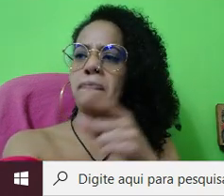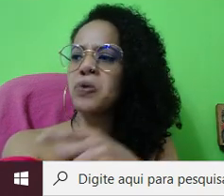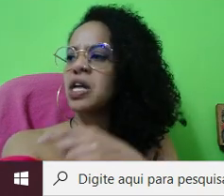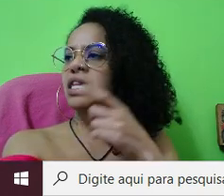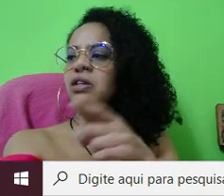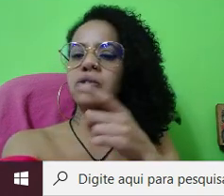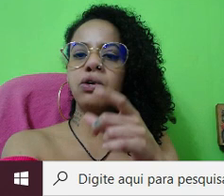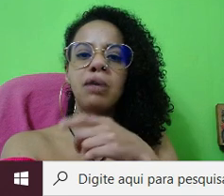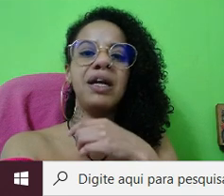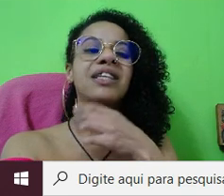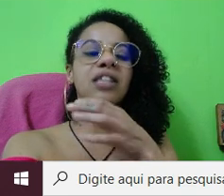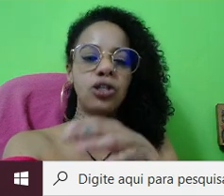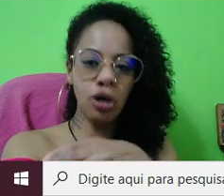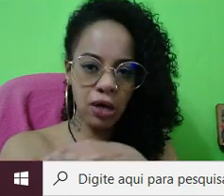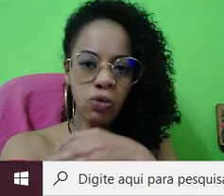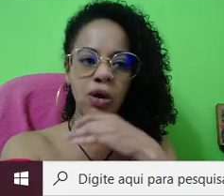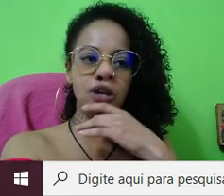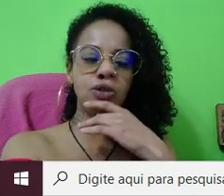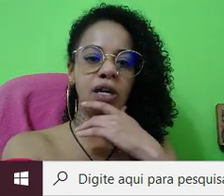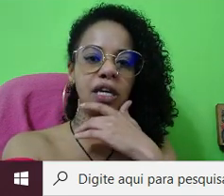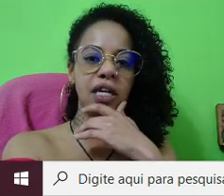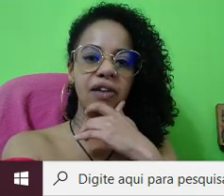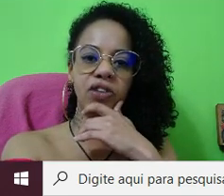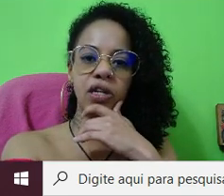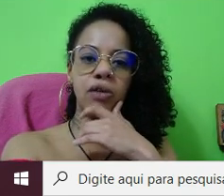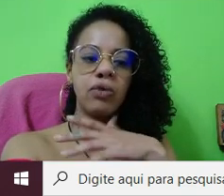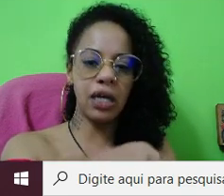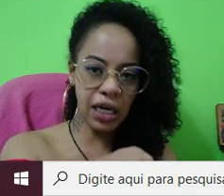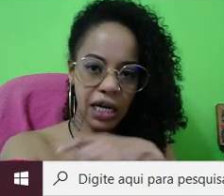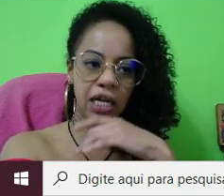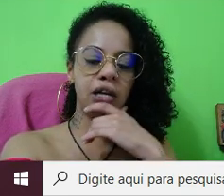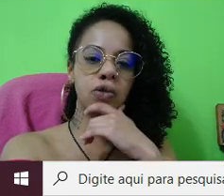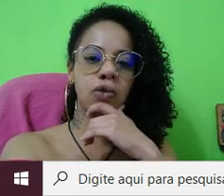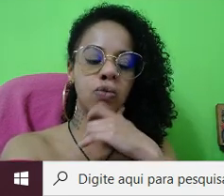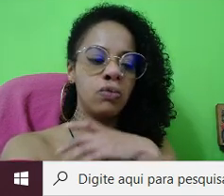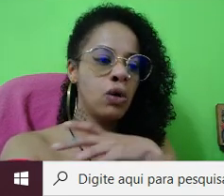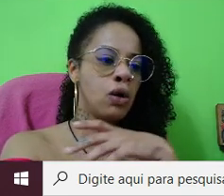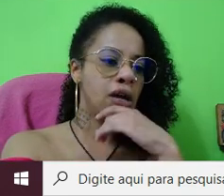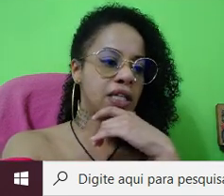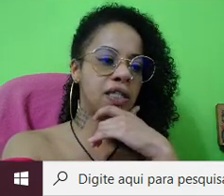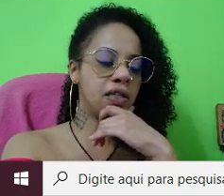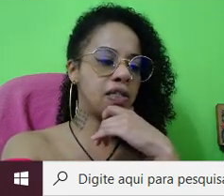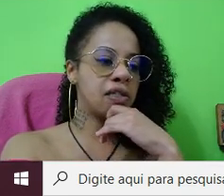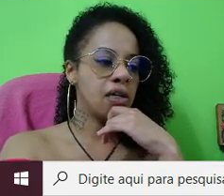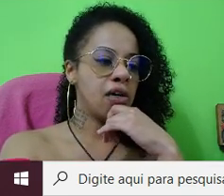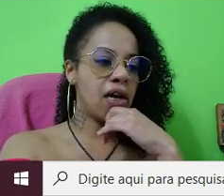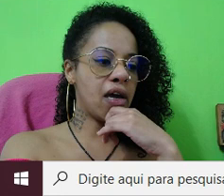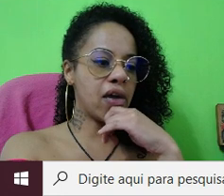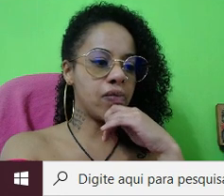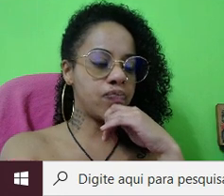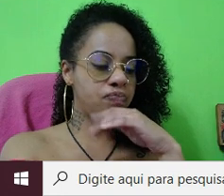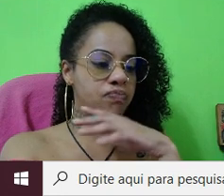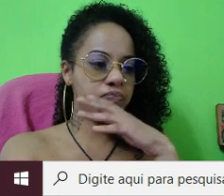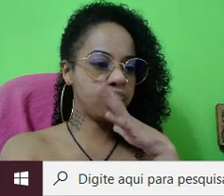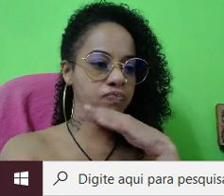Ah porque tem que não sei o quê beleza Ele toma com Artur Lira da vida com Renan Calheiros com esses